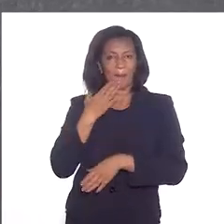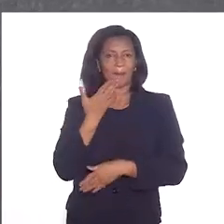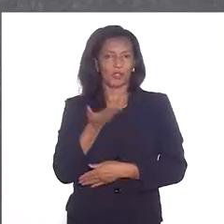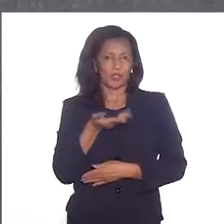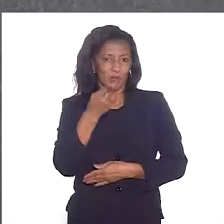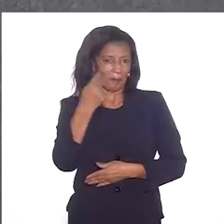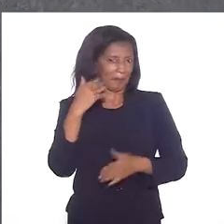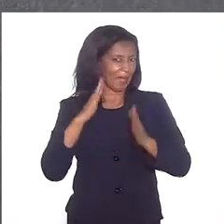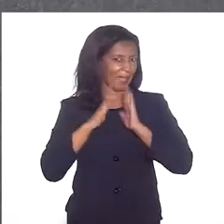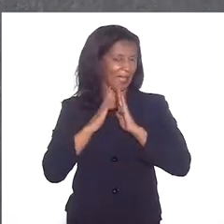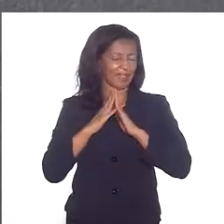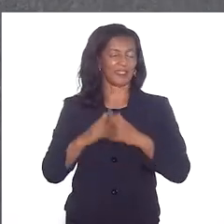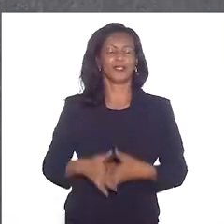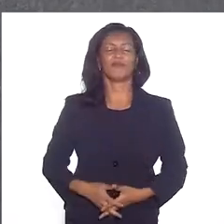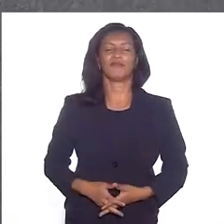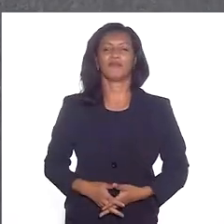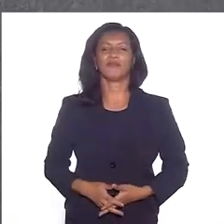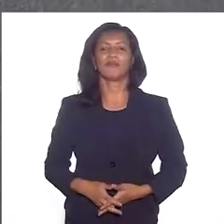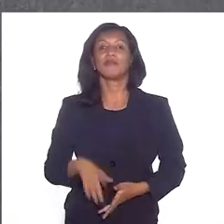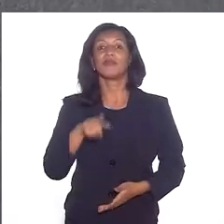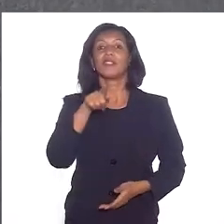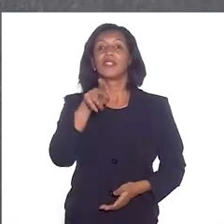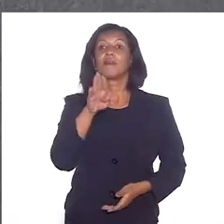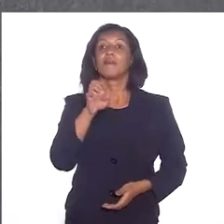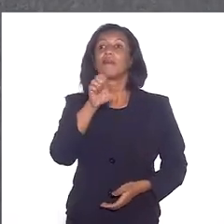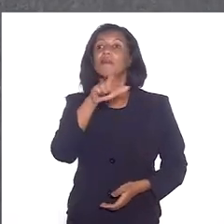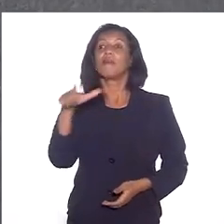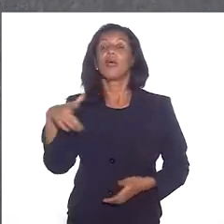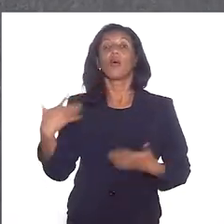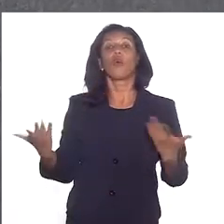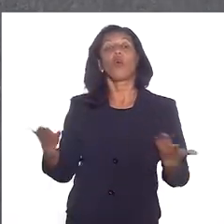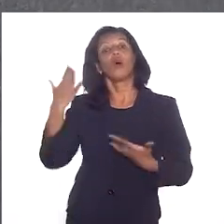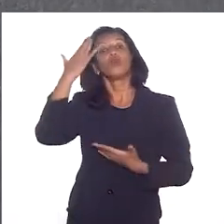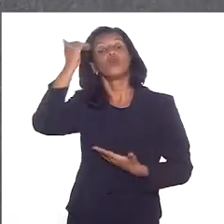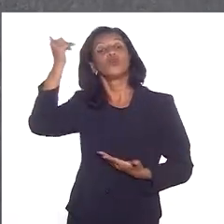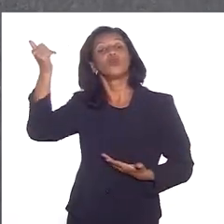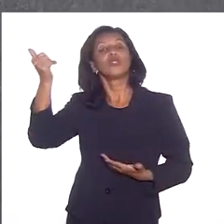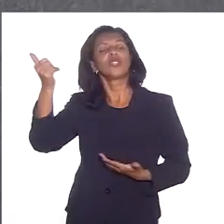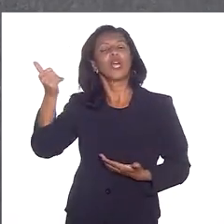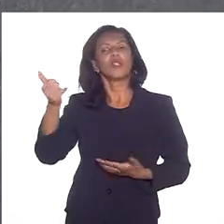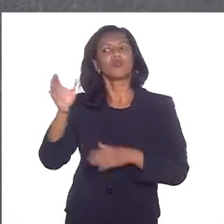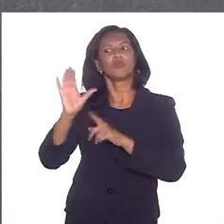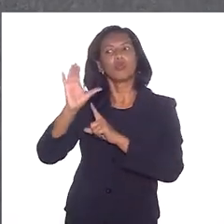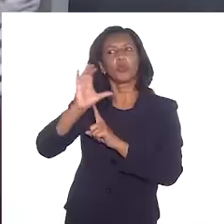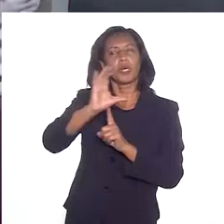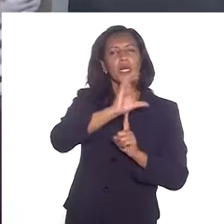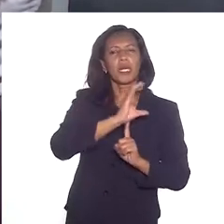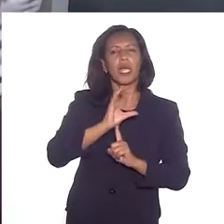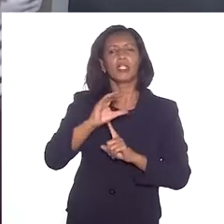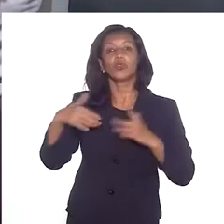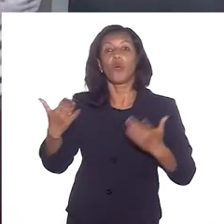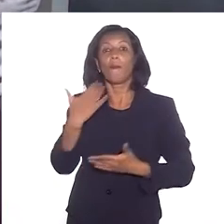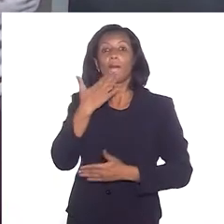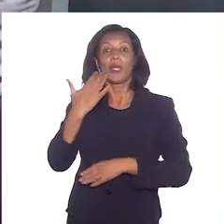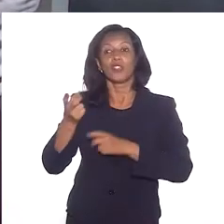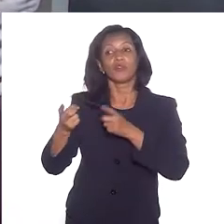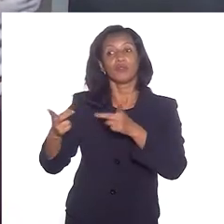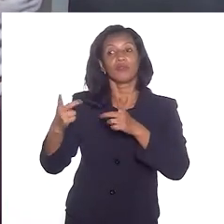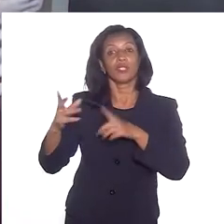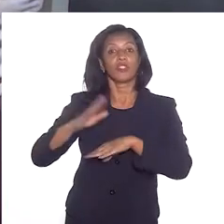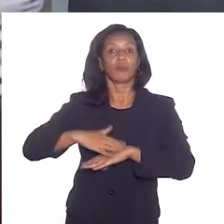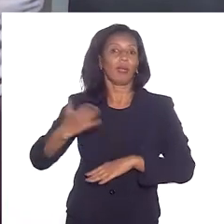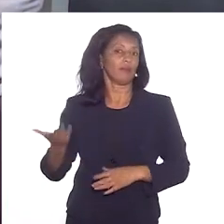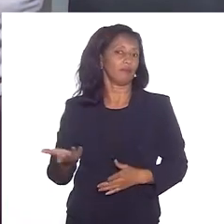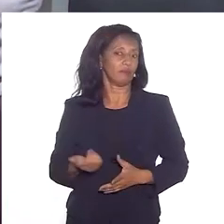as encomendas lá para casa do pão de vocês. E você, Bel, qual é o sucesso entre os clientes? Qual o tipo de pão que eles